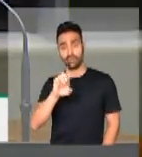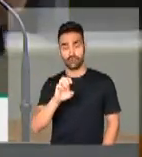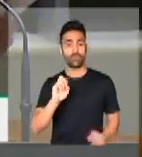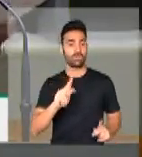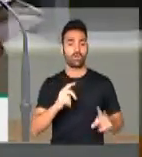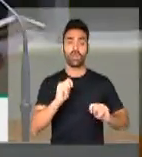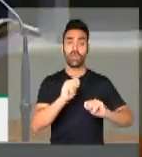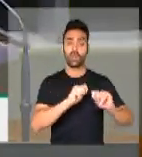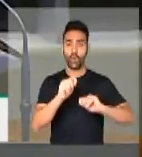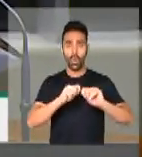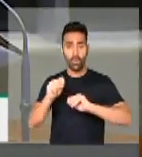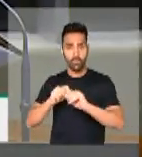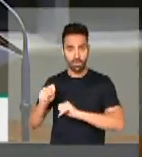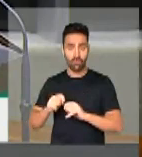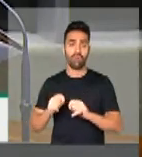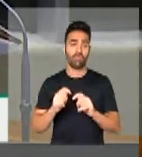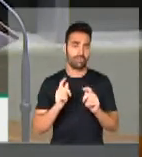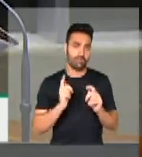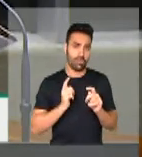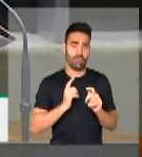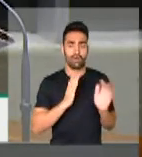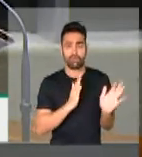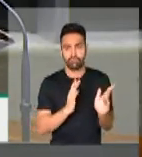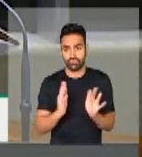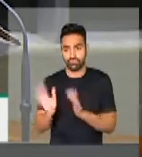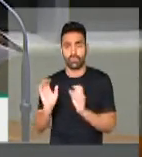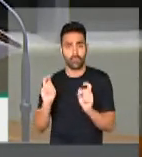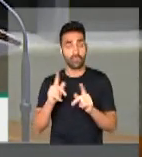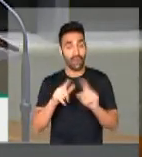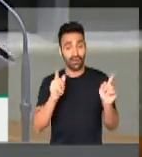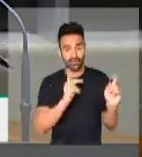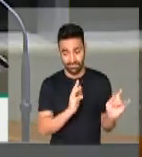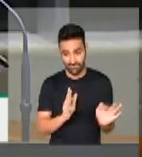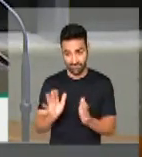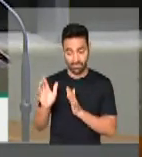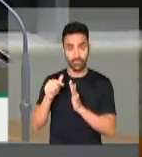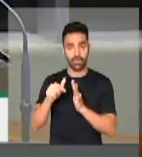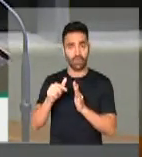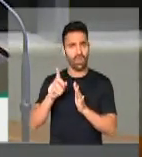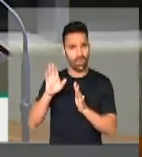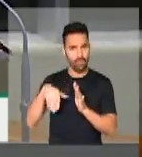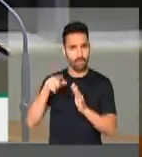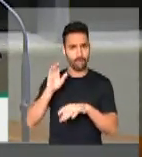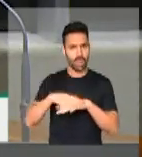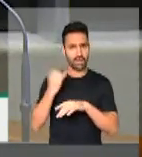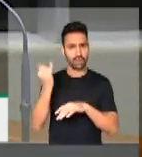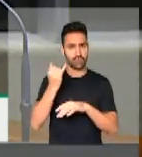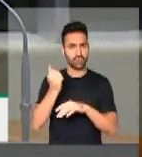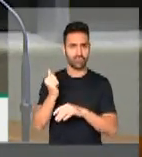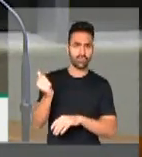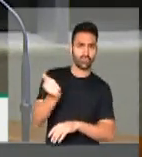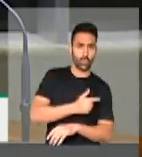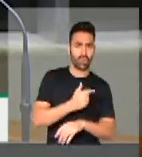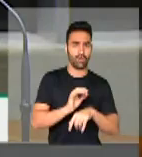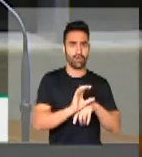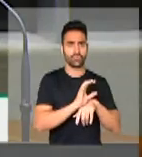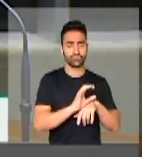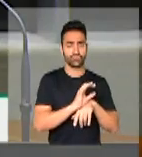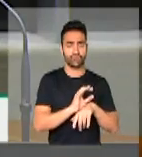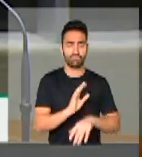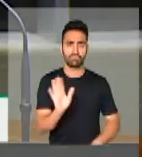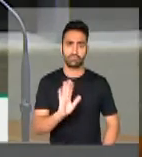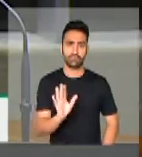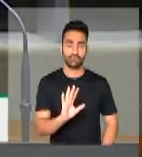economia funcione baseada numa lógica. Contudo, essa lógica não está acima da ordem